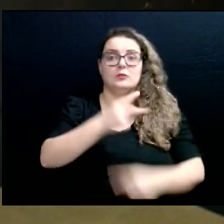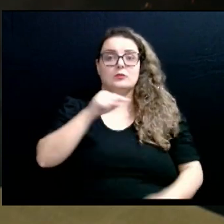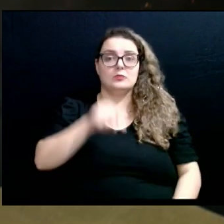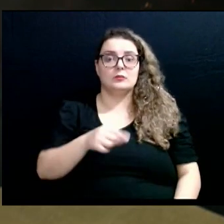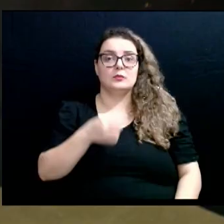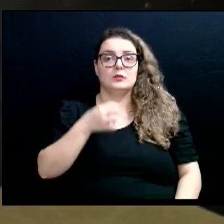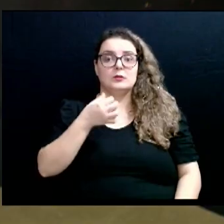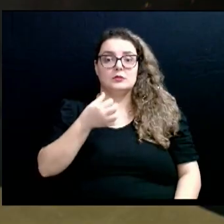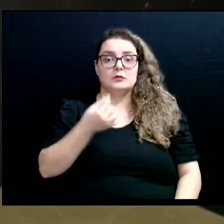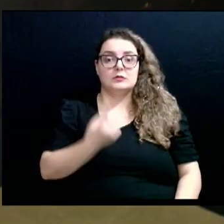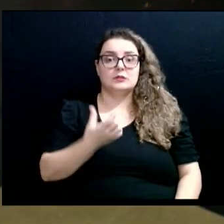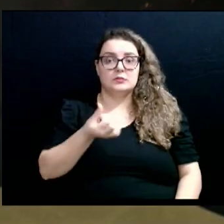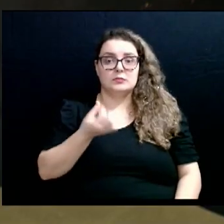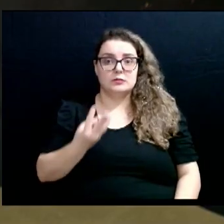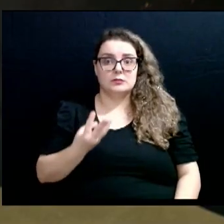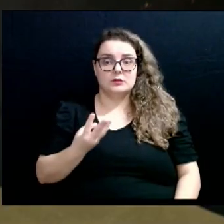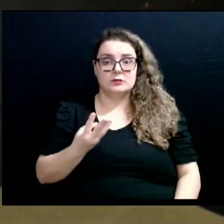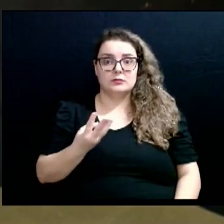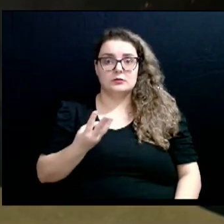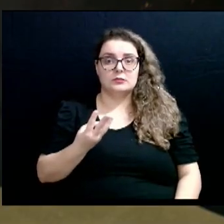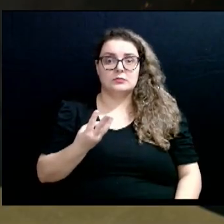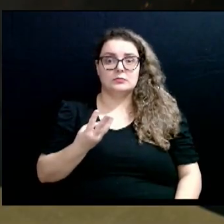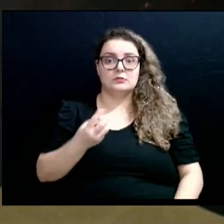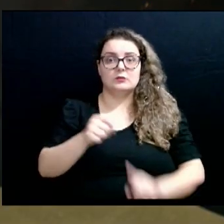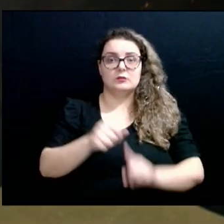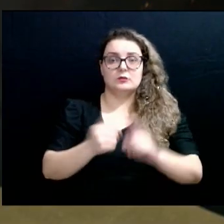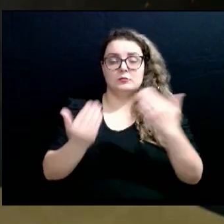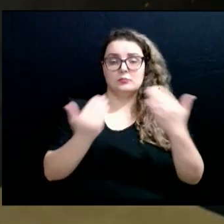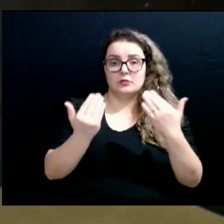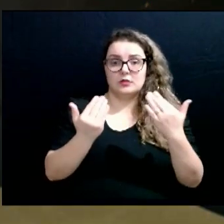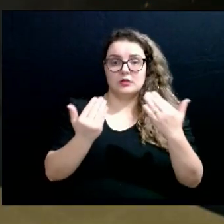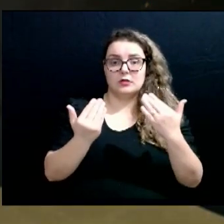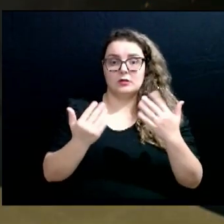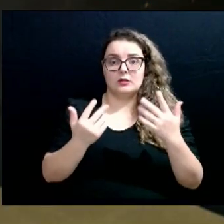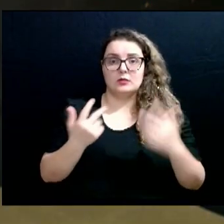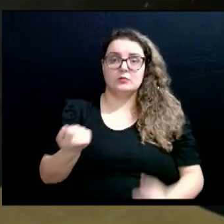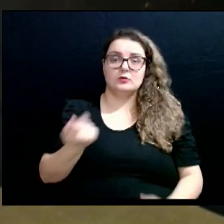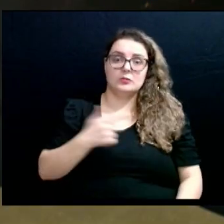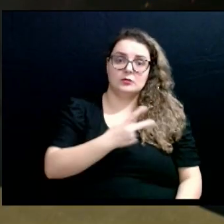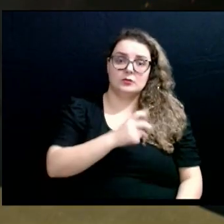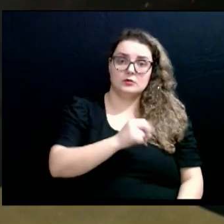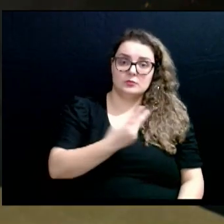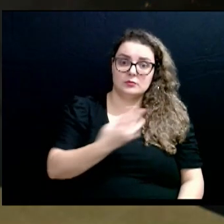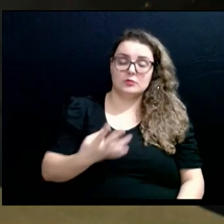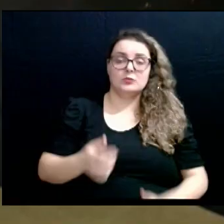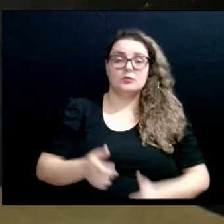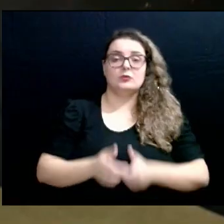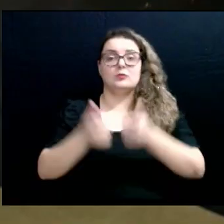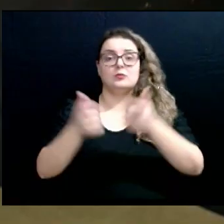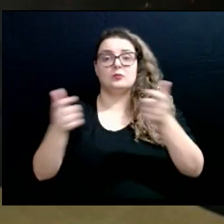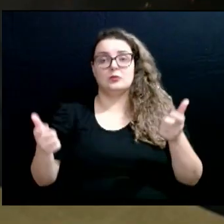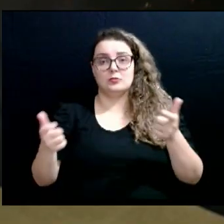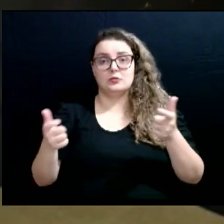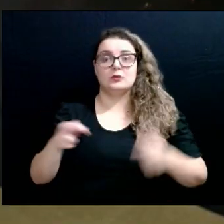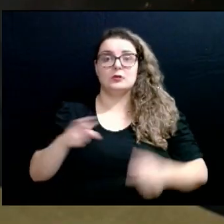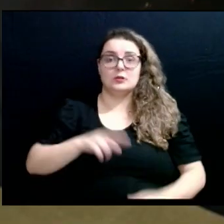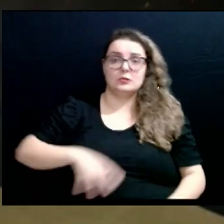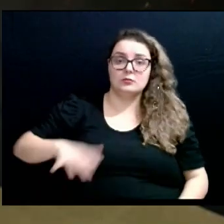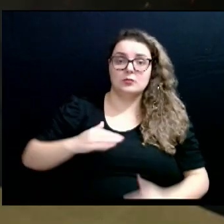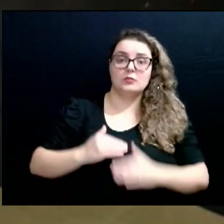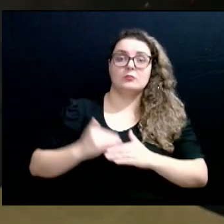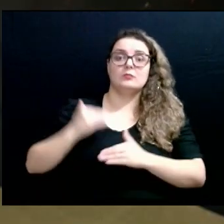2.163 no mesmo período de 2024. Então, o aumento da região ultrapassa o